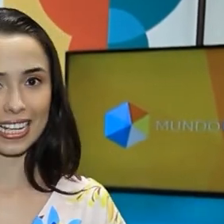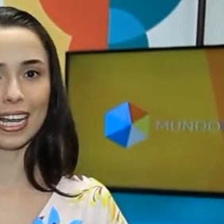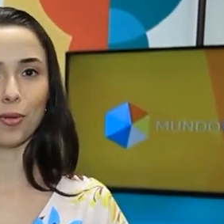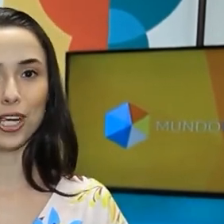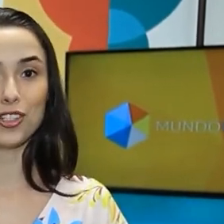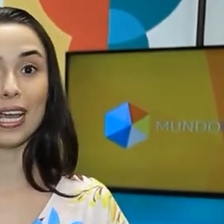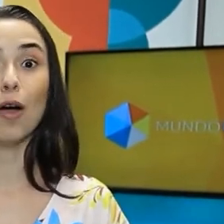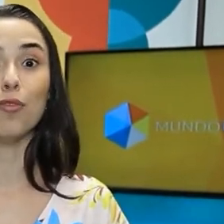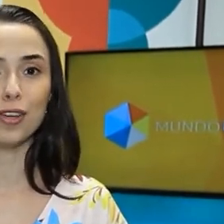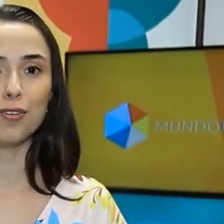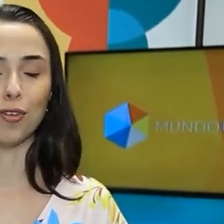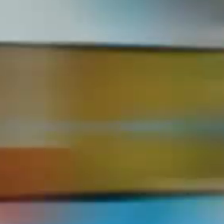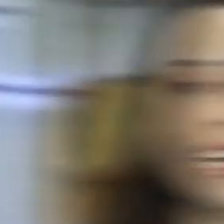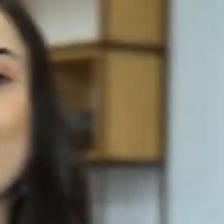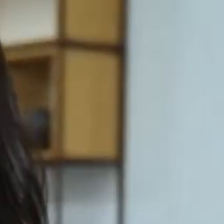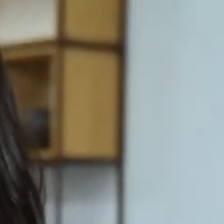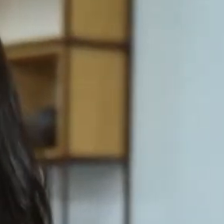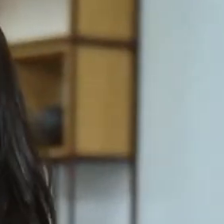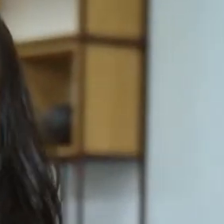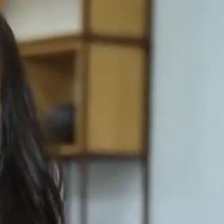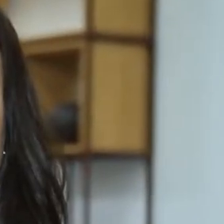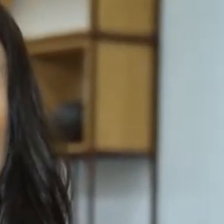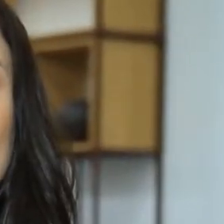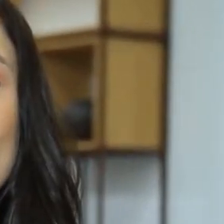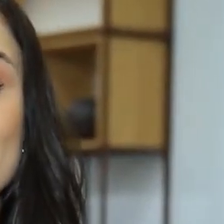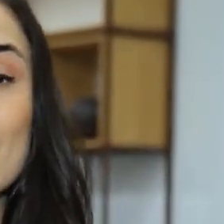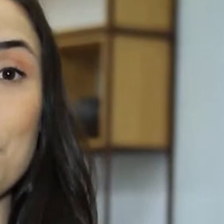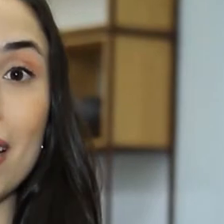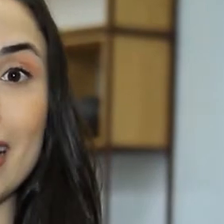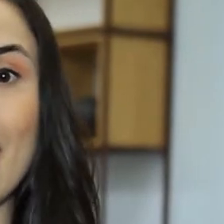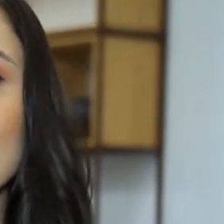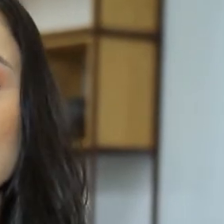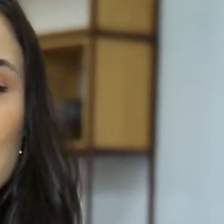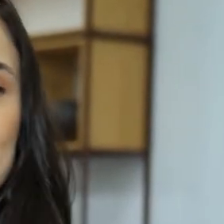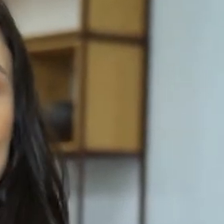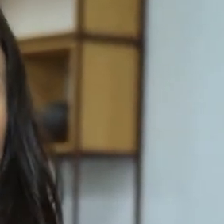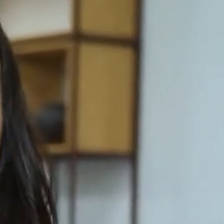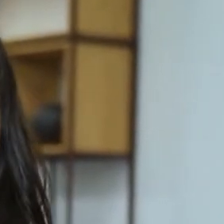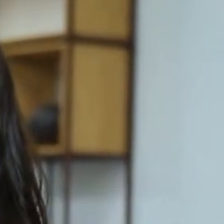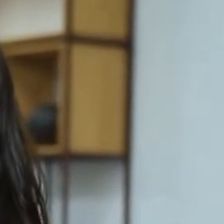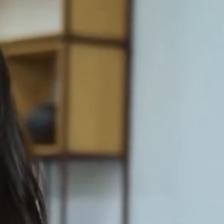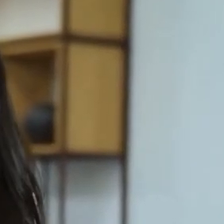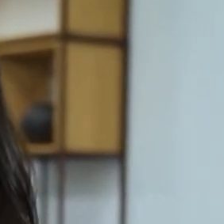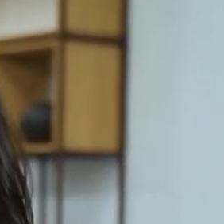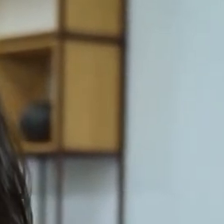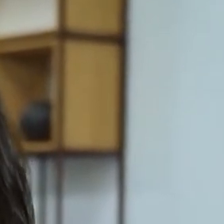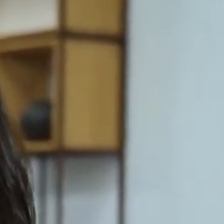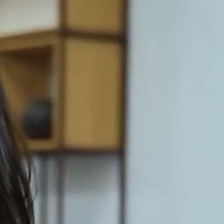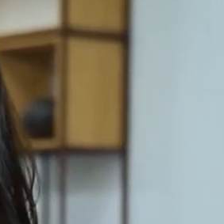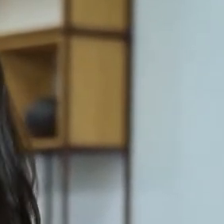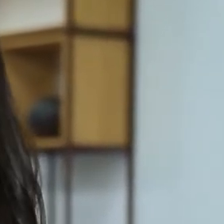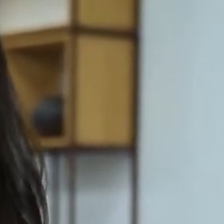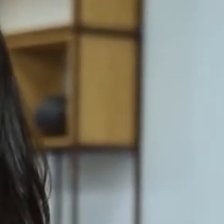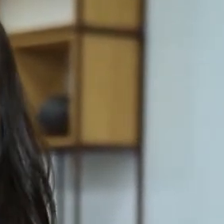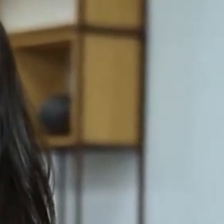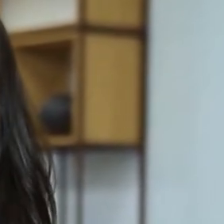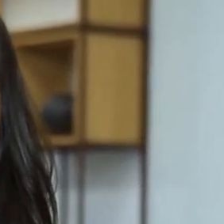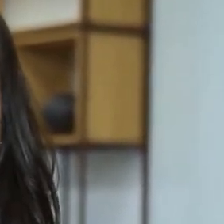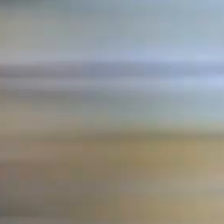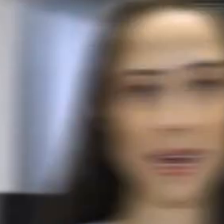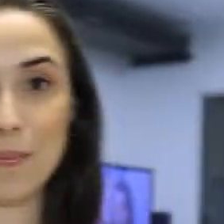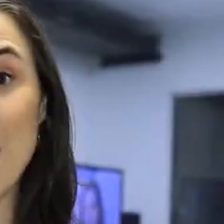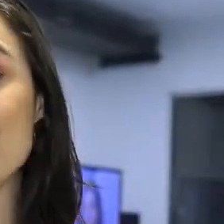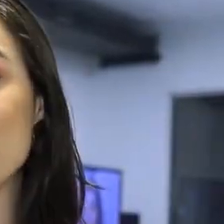às 18h, ao vivo. Entrevistas com especialistas, matérias especiais e interatividade em um só